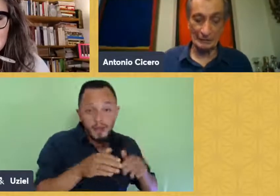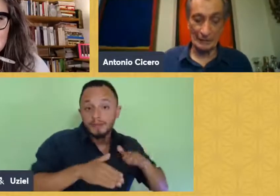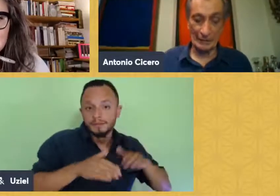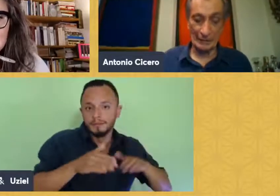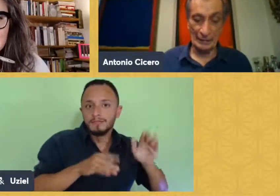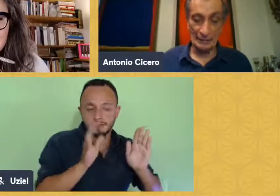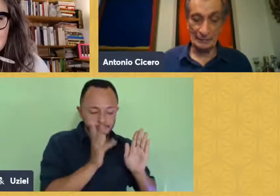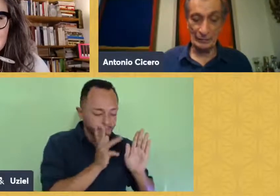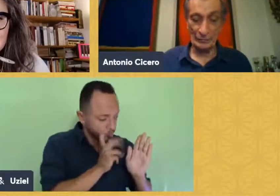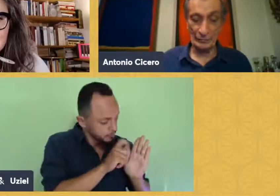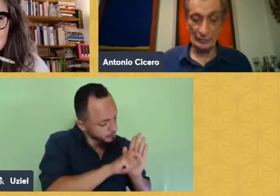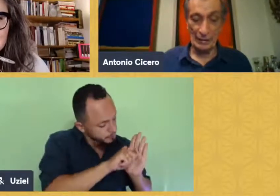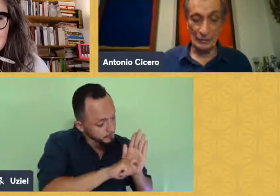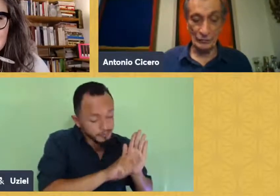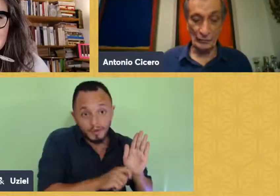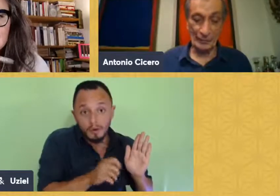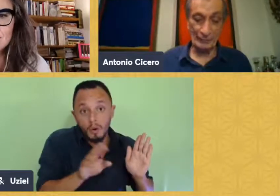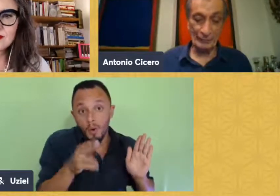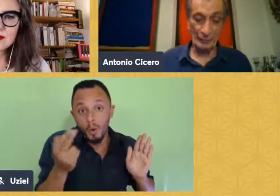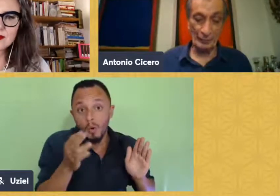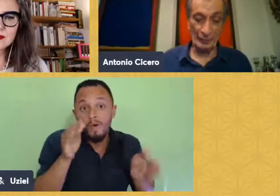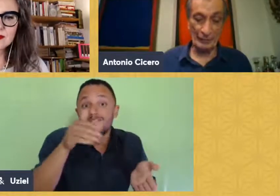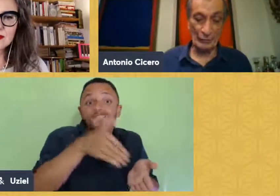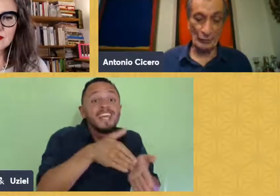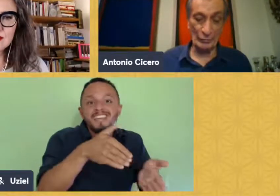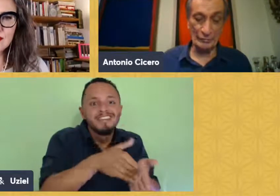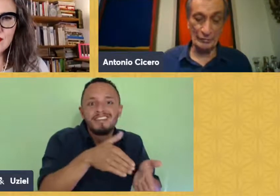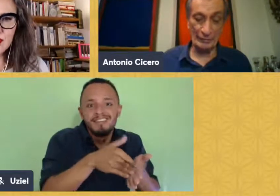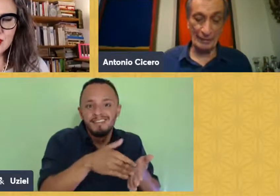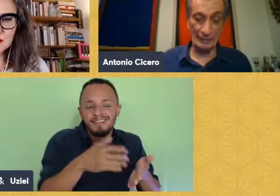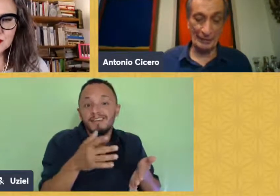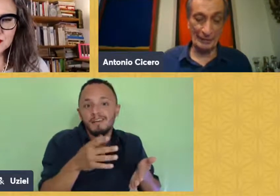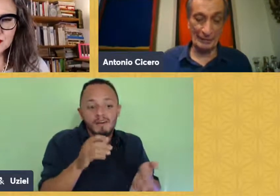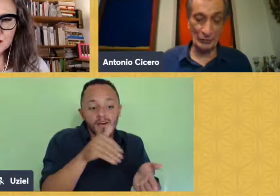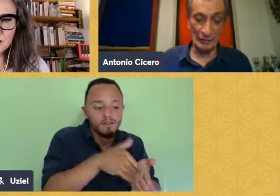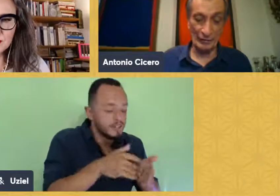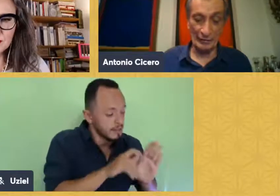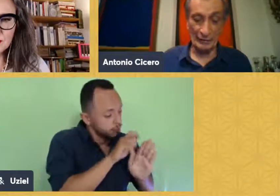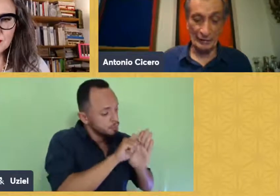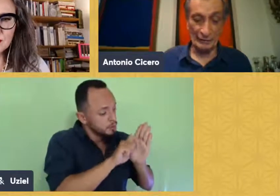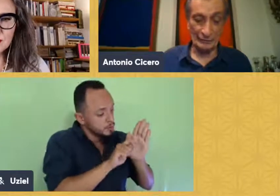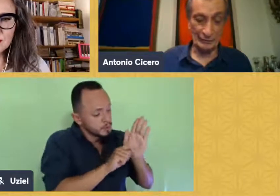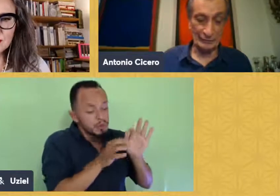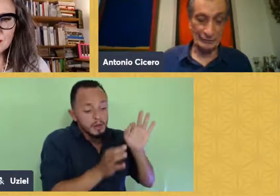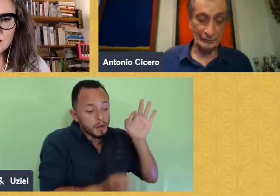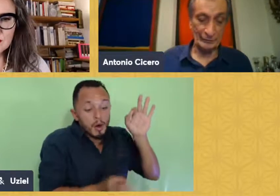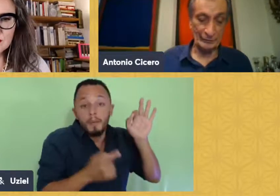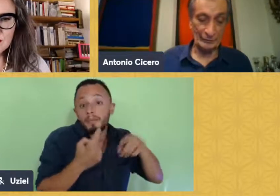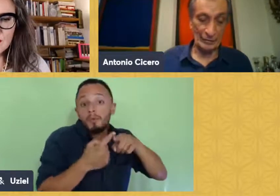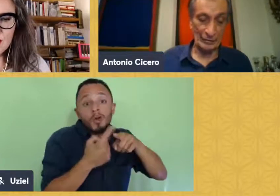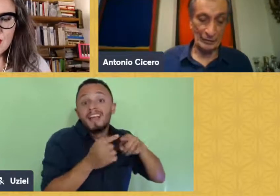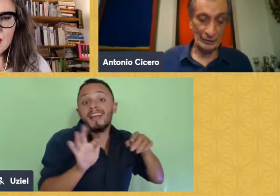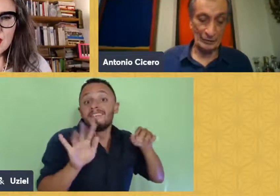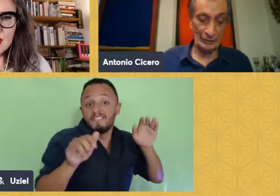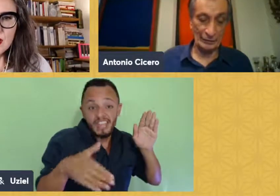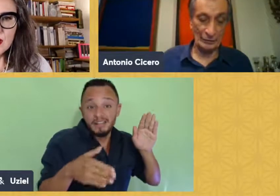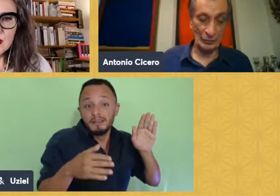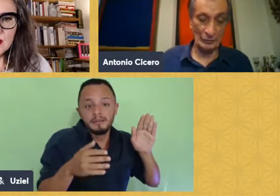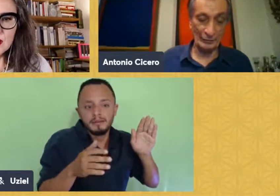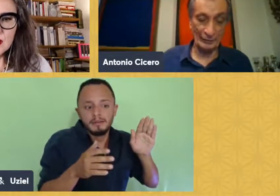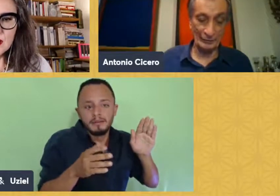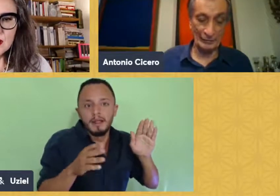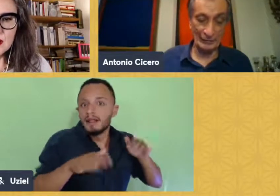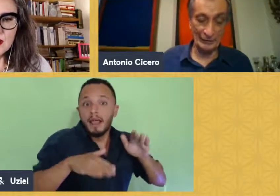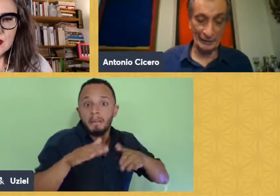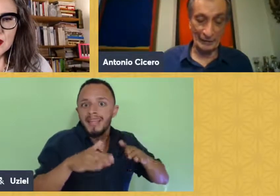ir. Então, eu não vou ler, porque os poemas longos não dá para ler agora. Não é